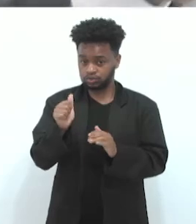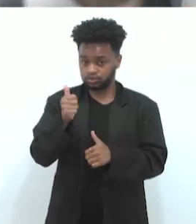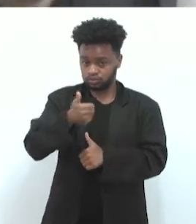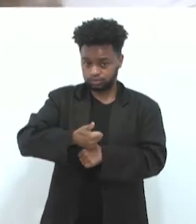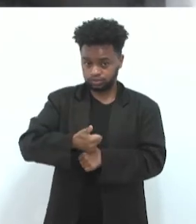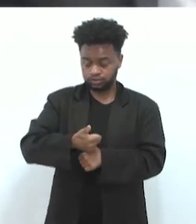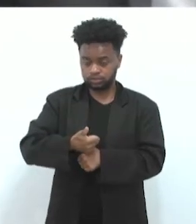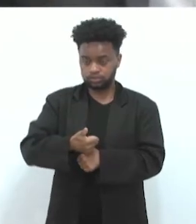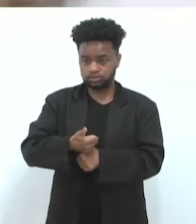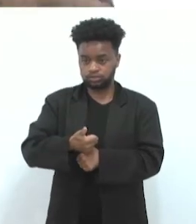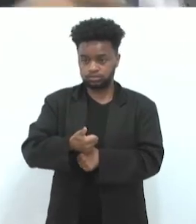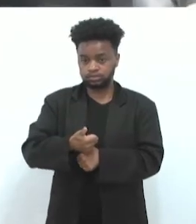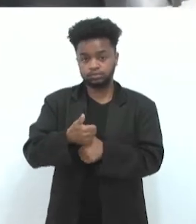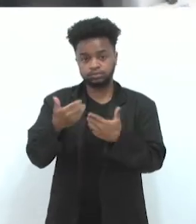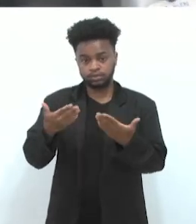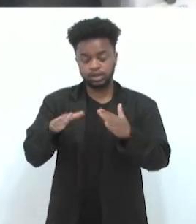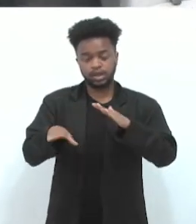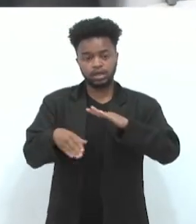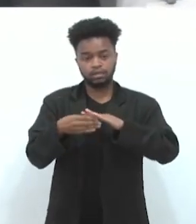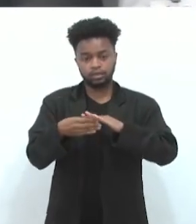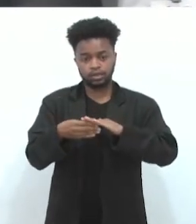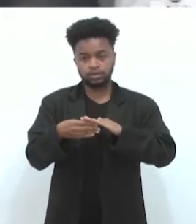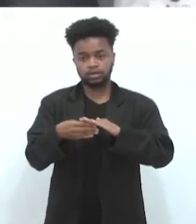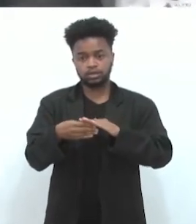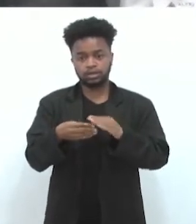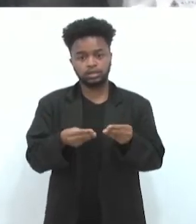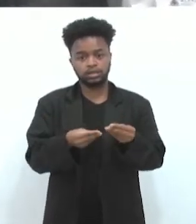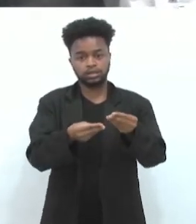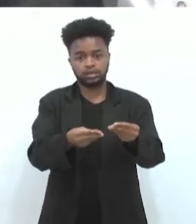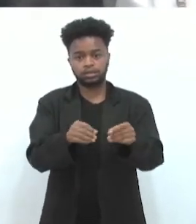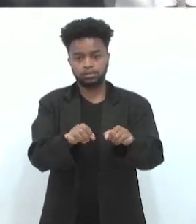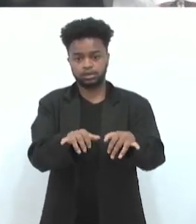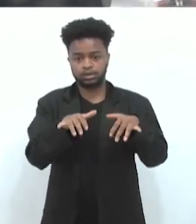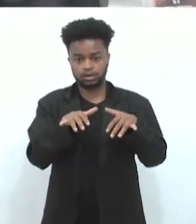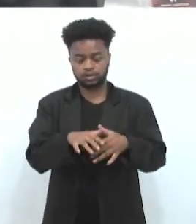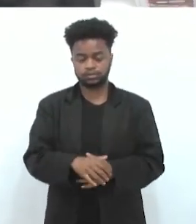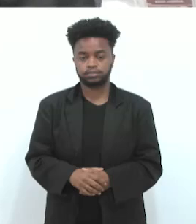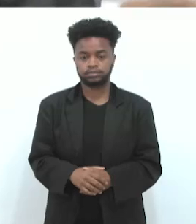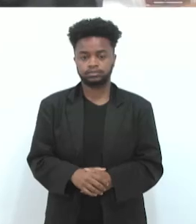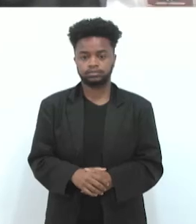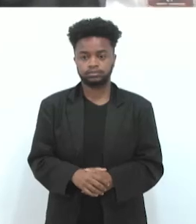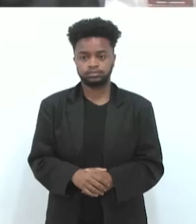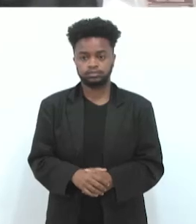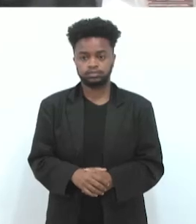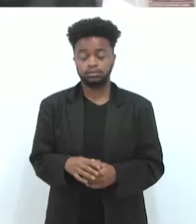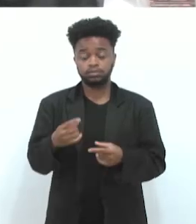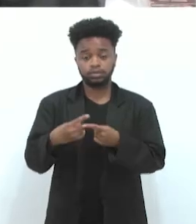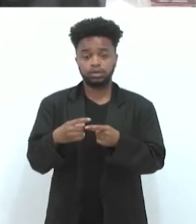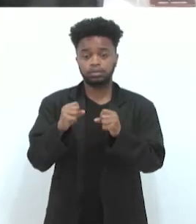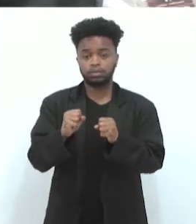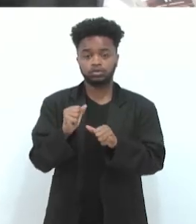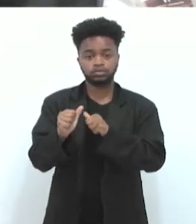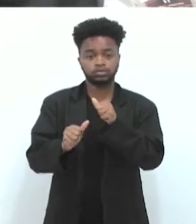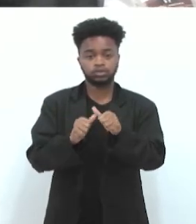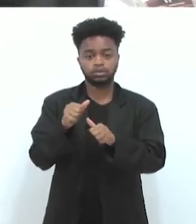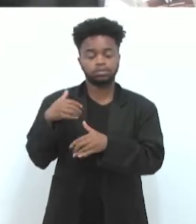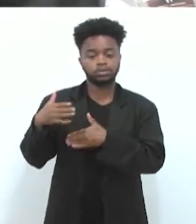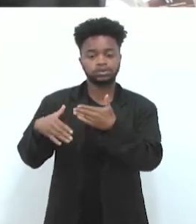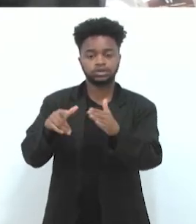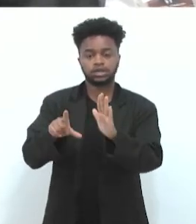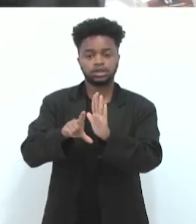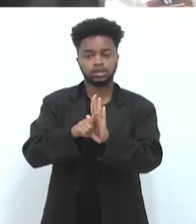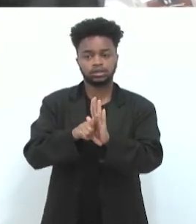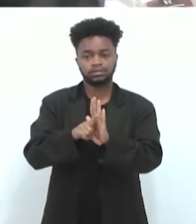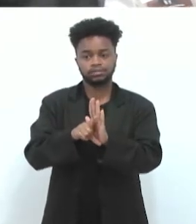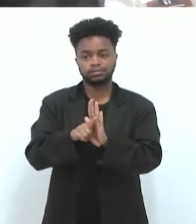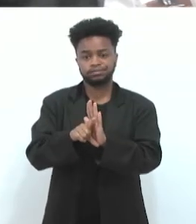substitutivo, as emendas vão para o plenário. Senão, isso transformaria o processo legislativo em algo